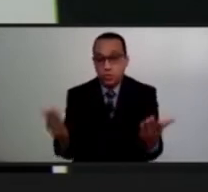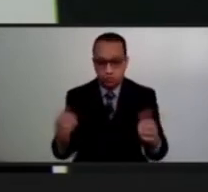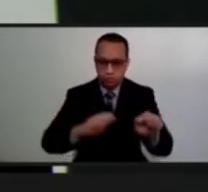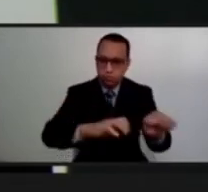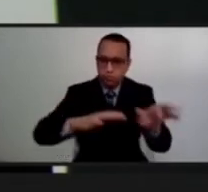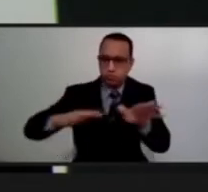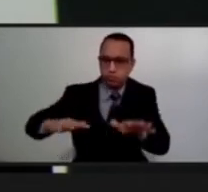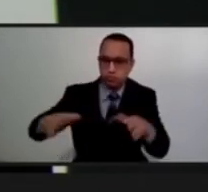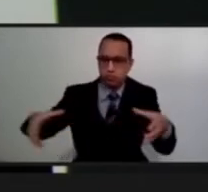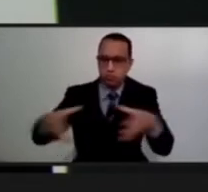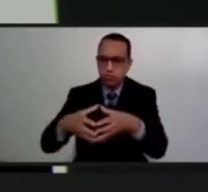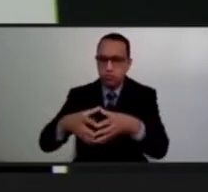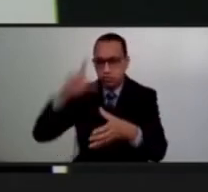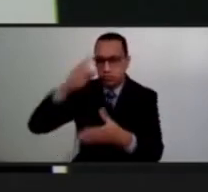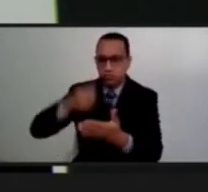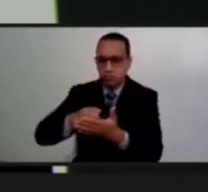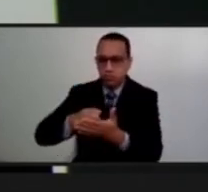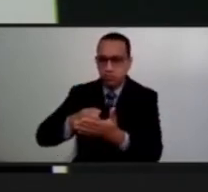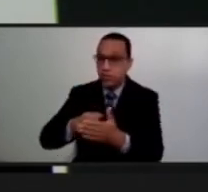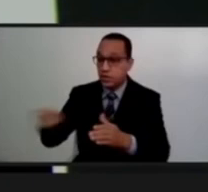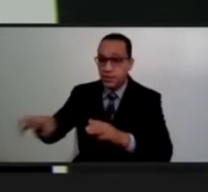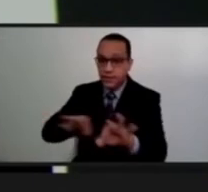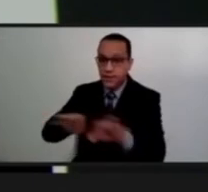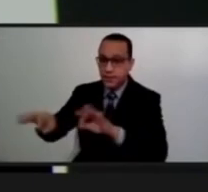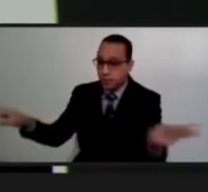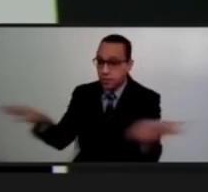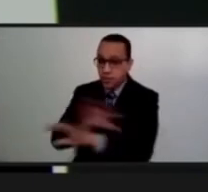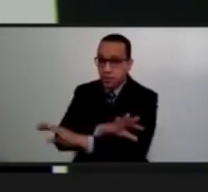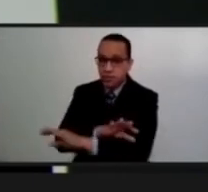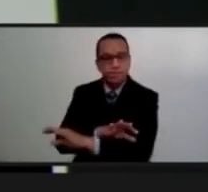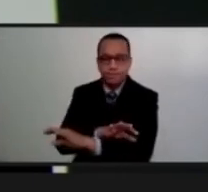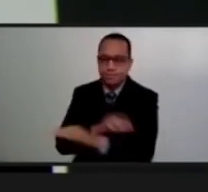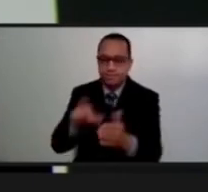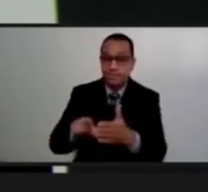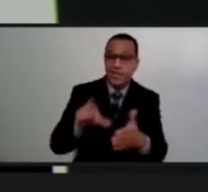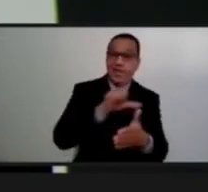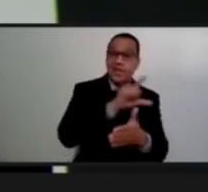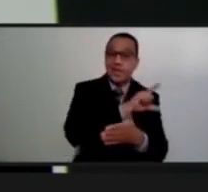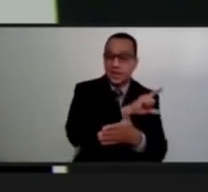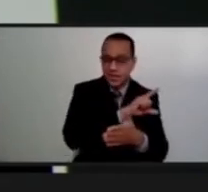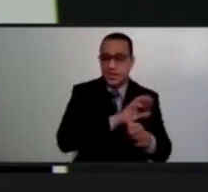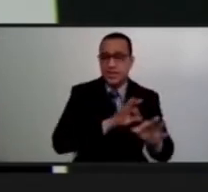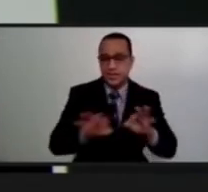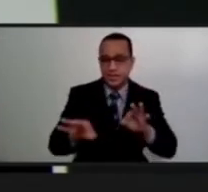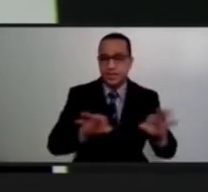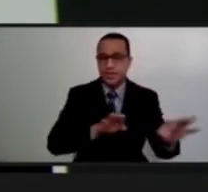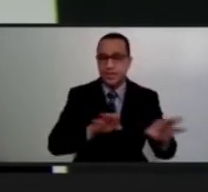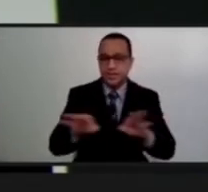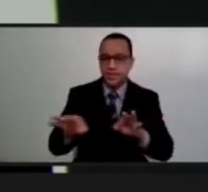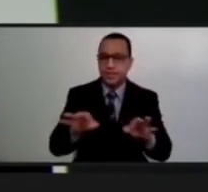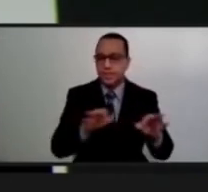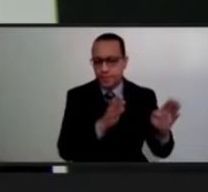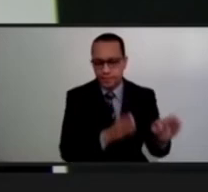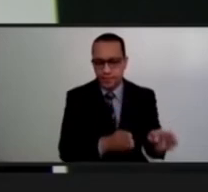do plenário, antes de finalizado o procedimento regular pela Comissão